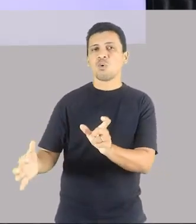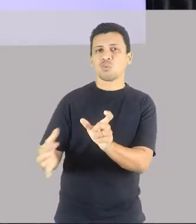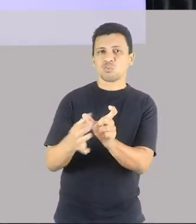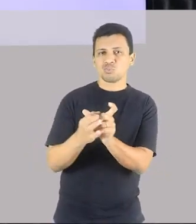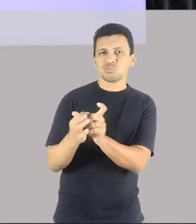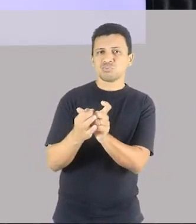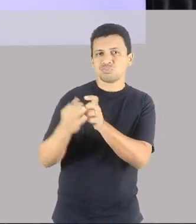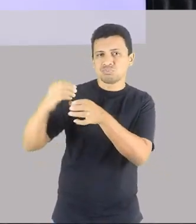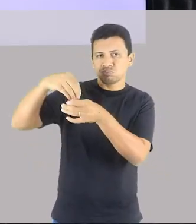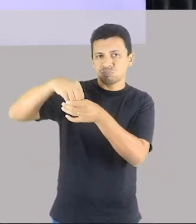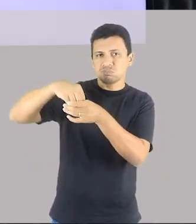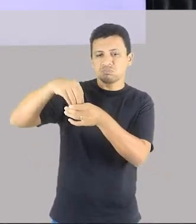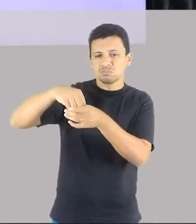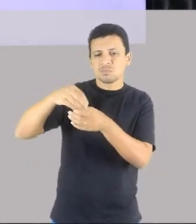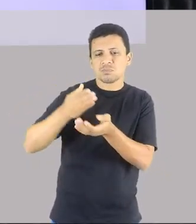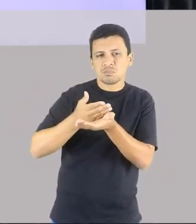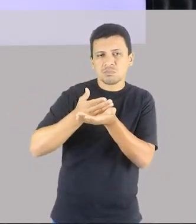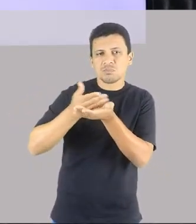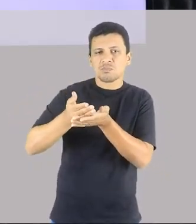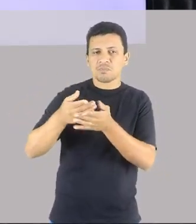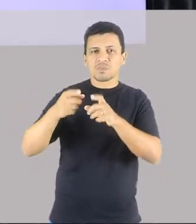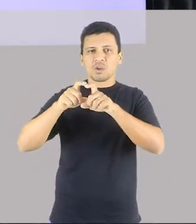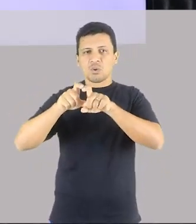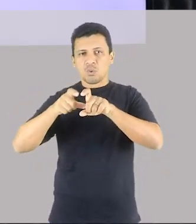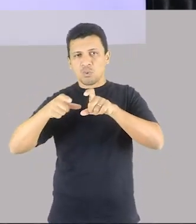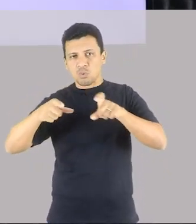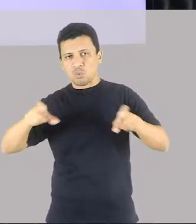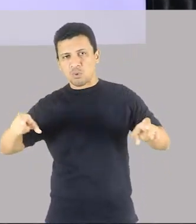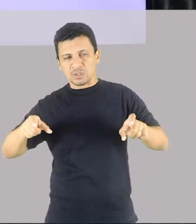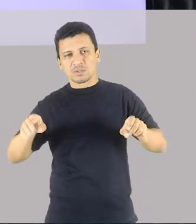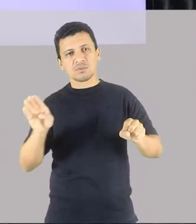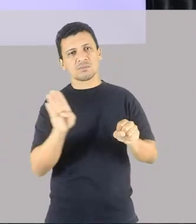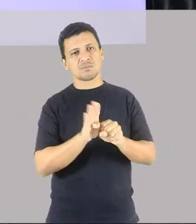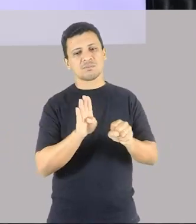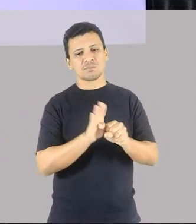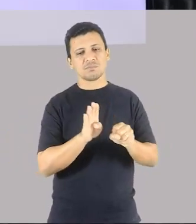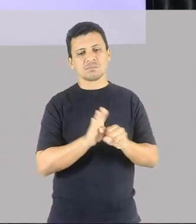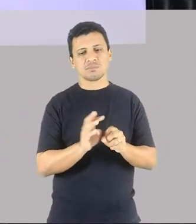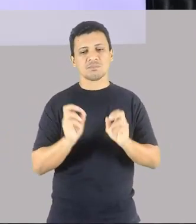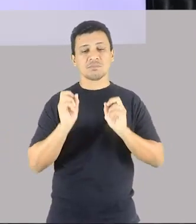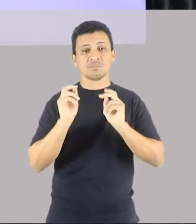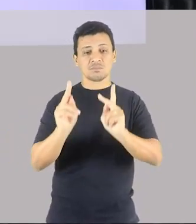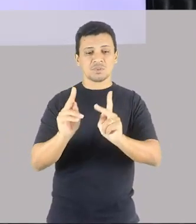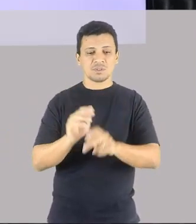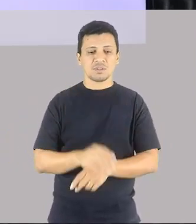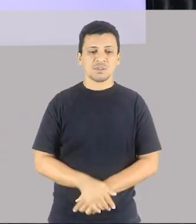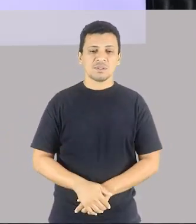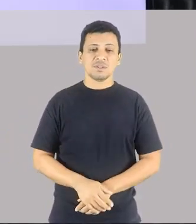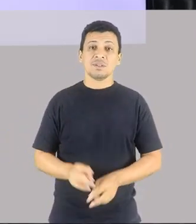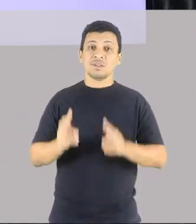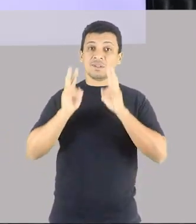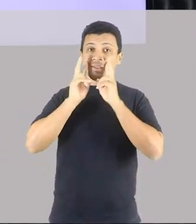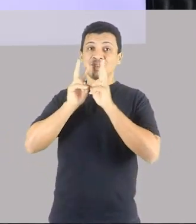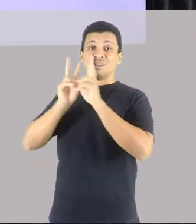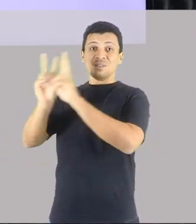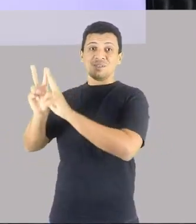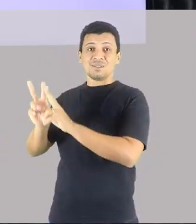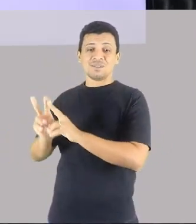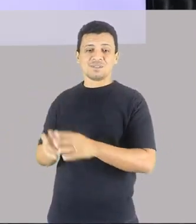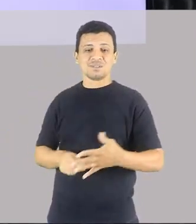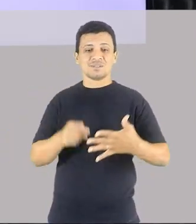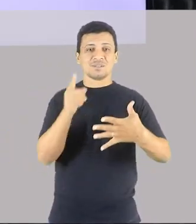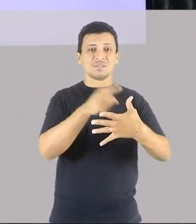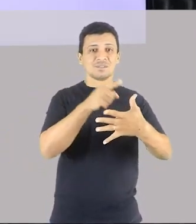integrante quando estiver introduzindo as orações substantivas, tá bom? Então, visualizamos aqui, relembremos. As